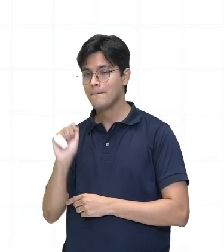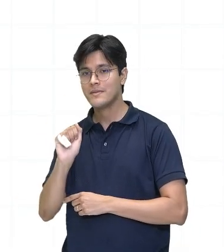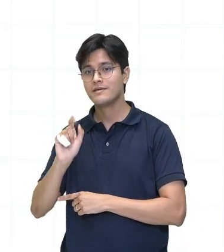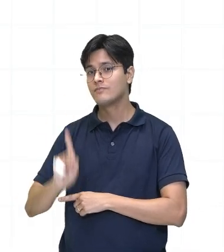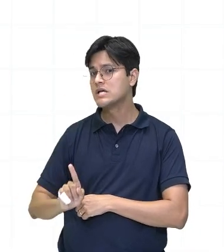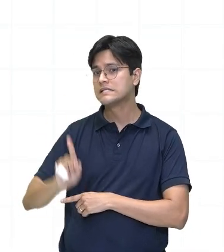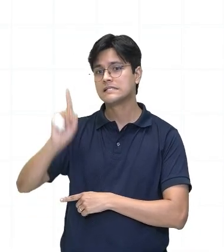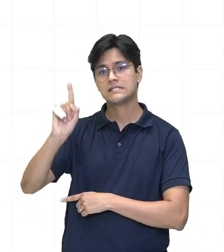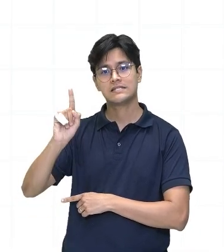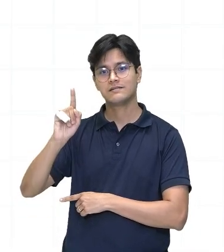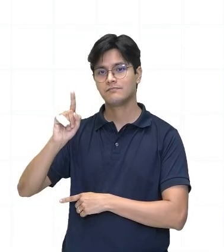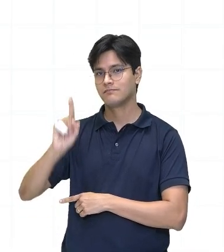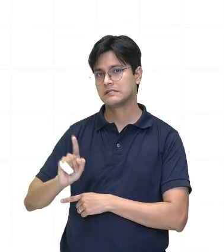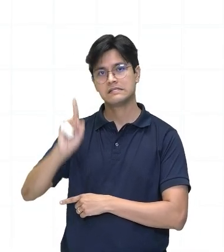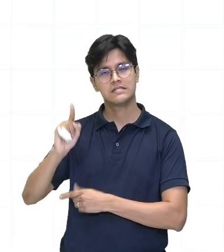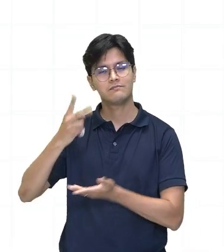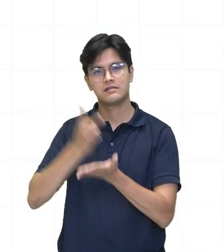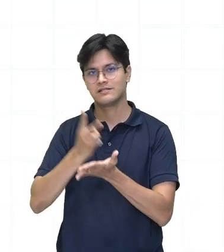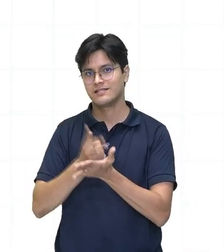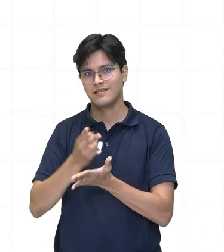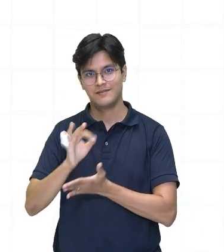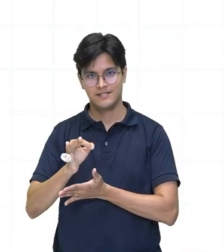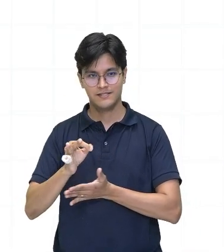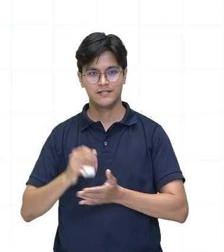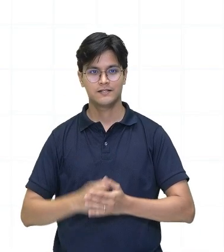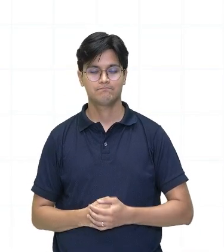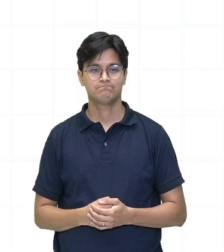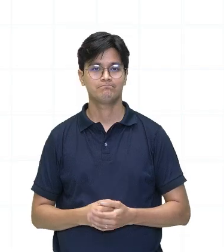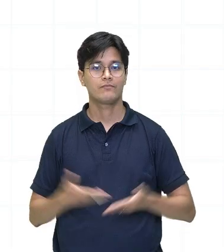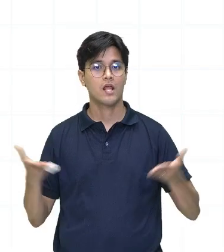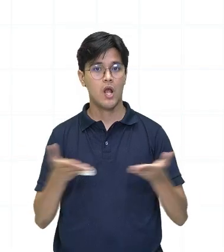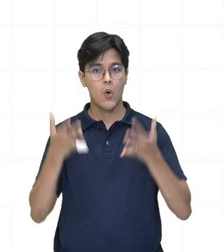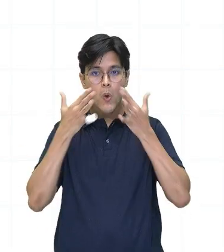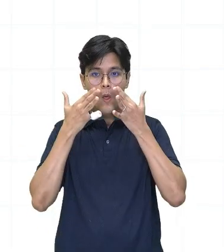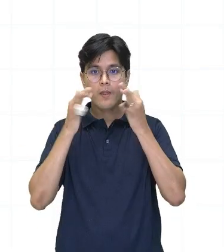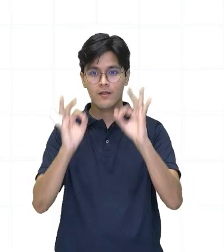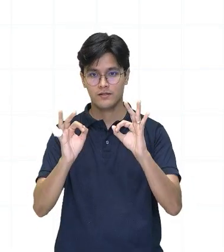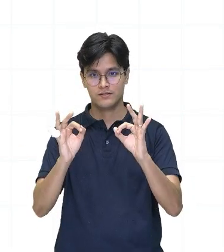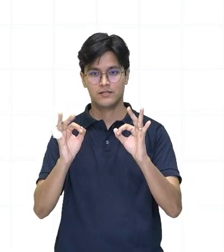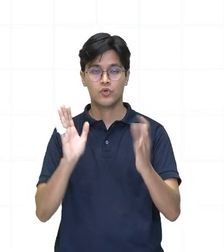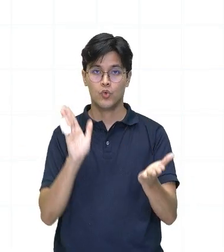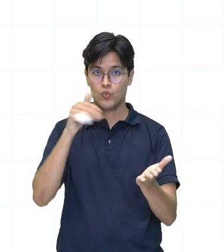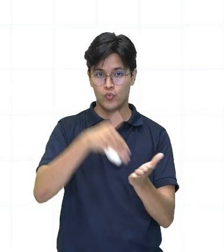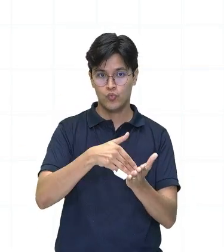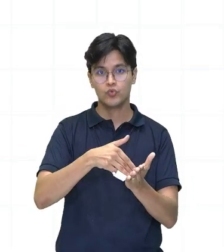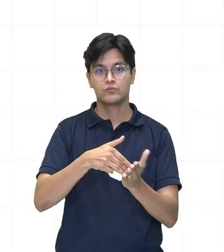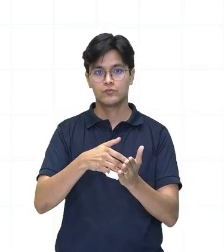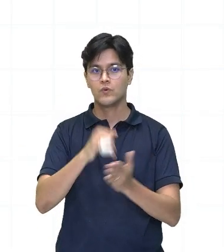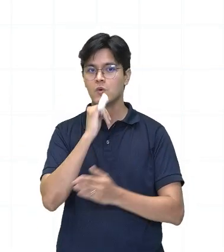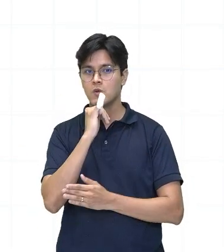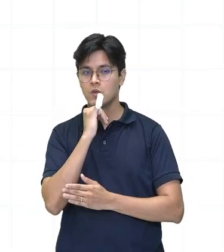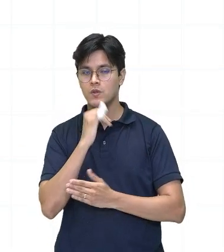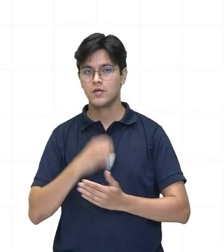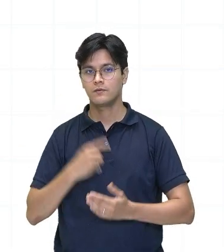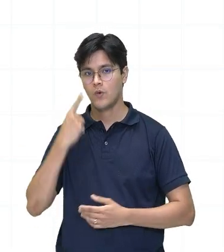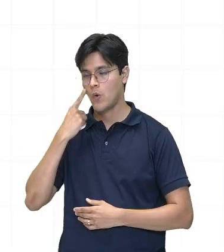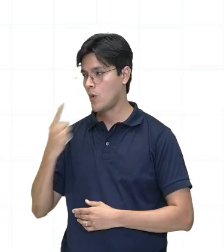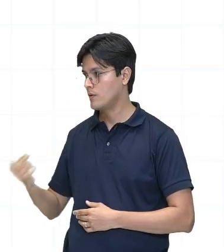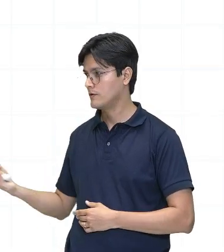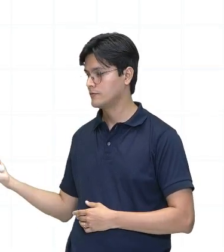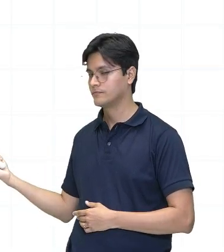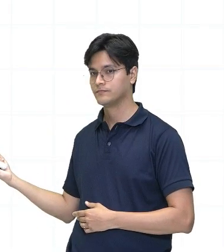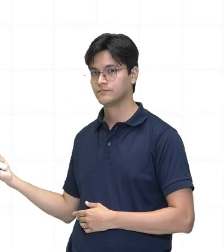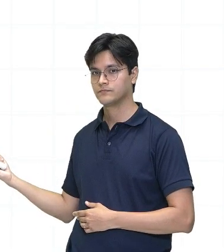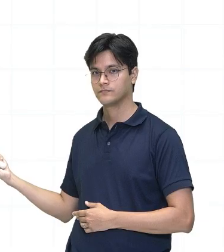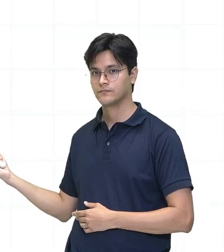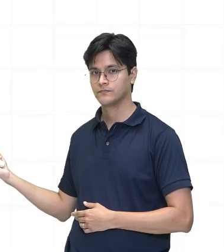essa necessidade. Agora, atenção no nosso último exemplo. Ó mar salgado,